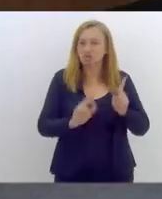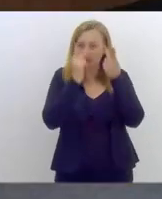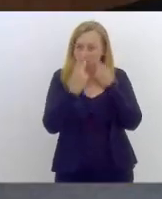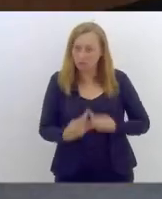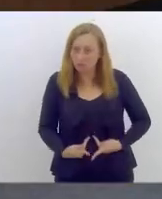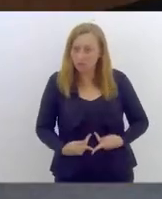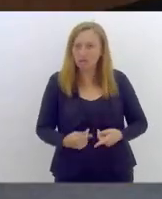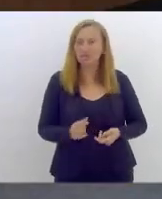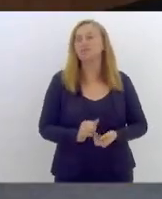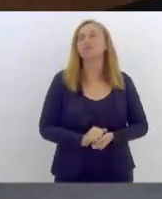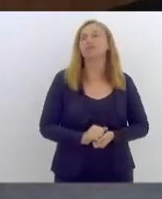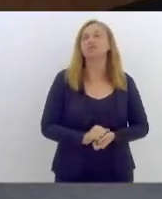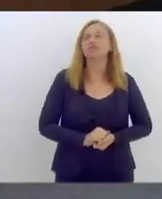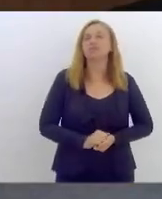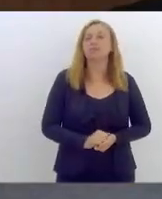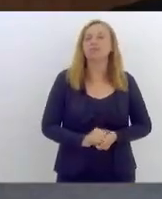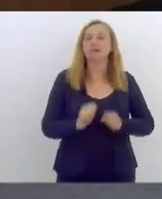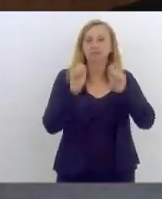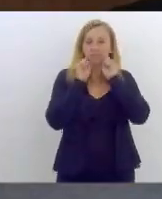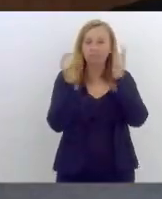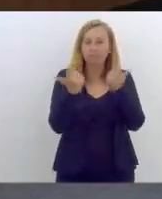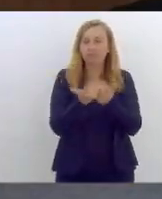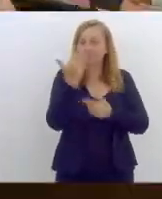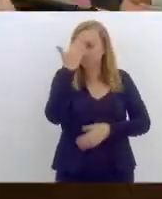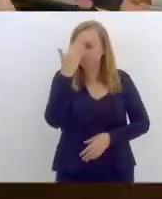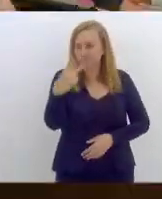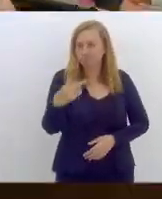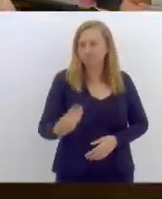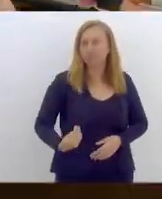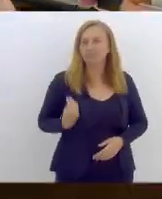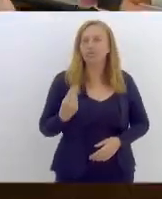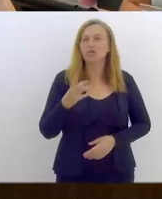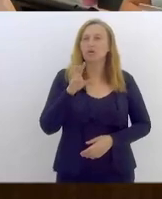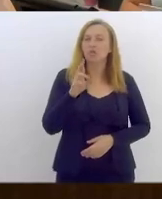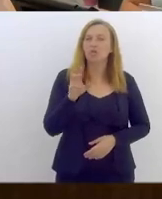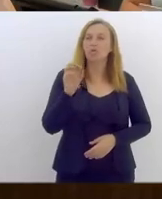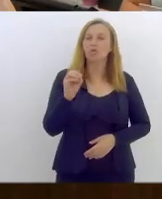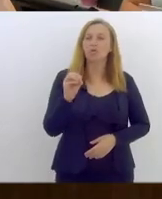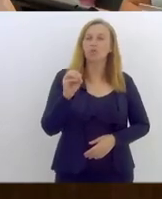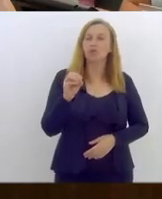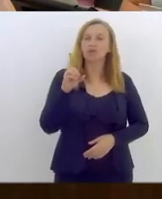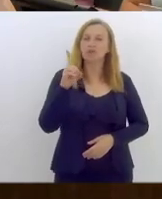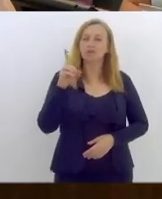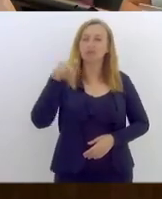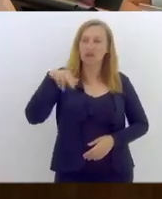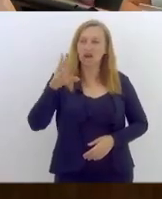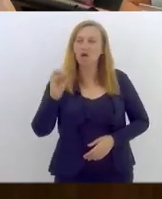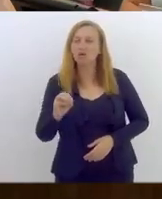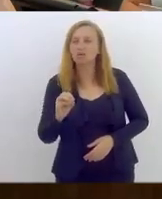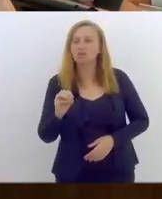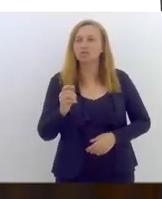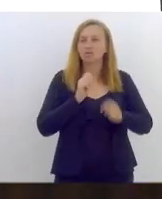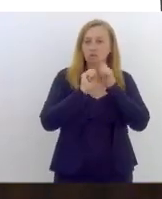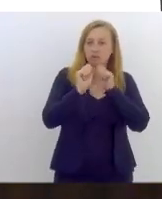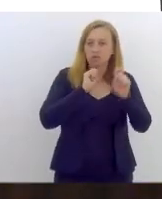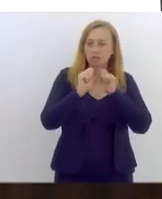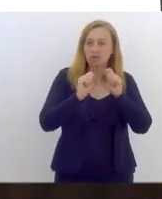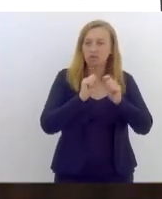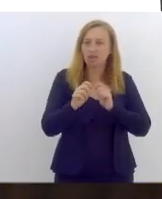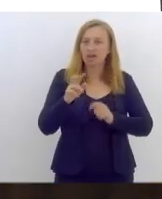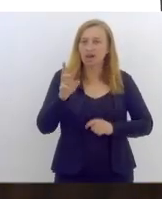da Assembleia Legislativa. Muito obrigada pela presença. Ao Ronaldo dos Santos da Silva, jornalista da